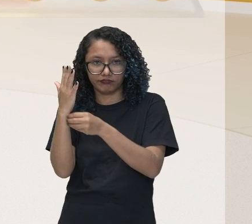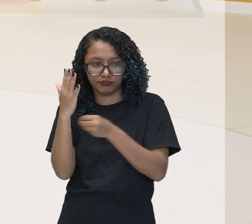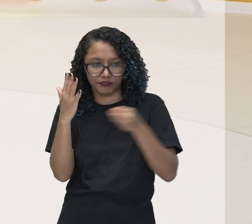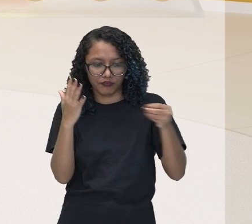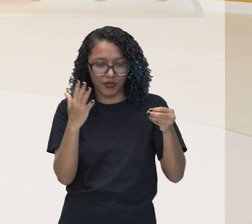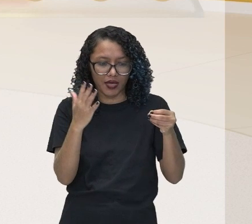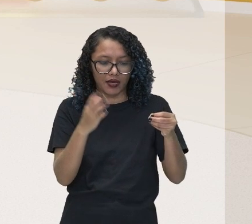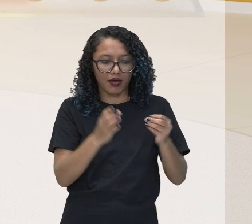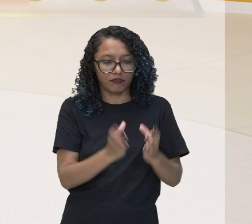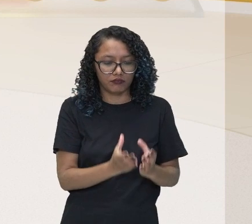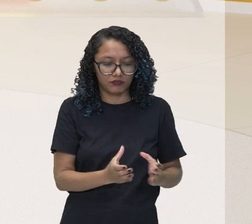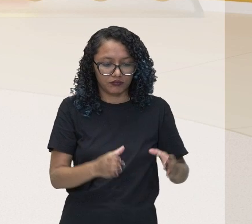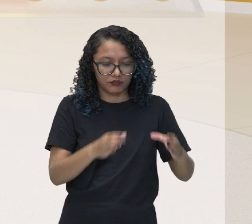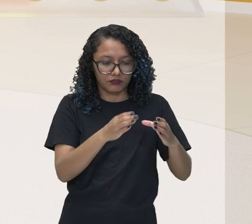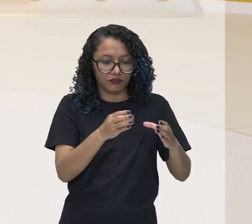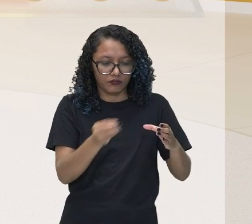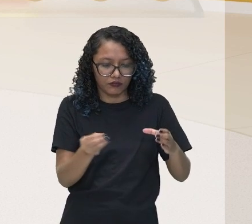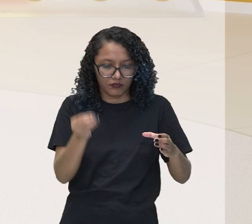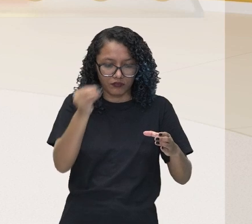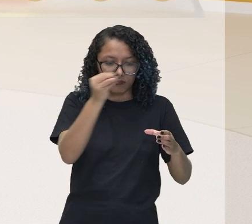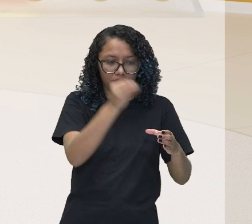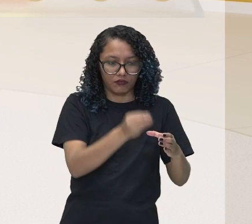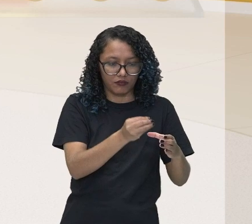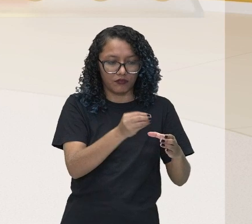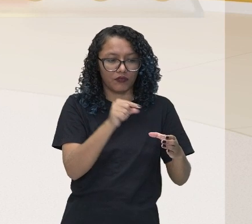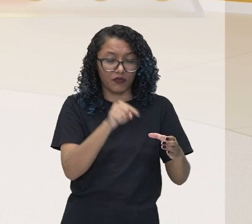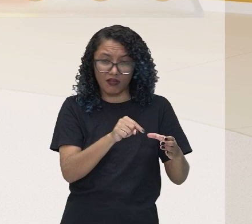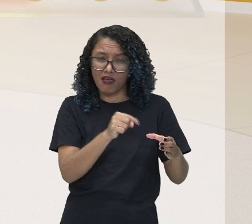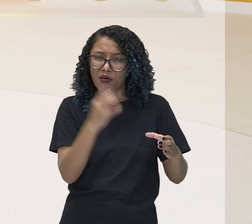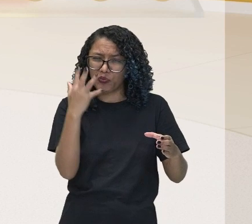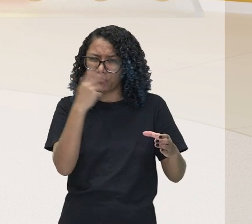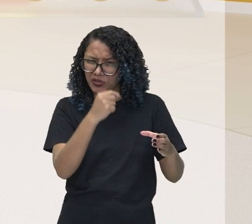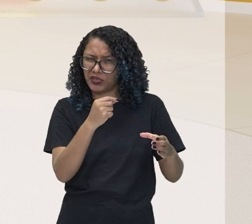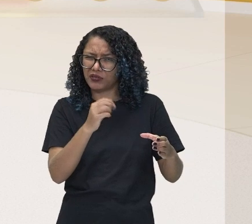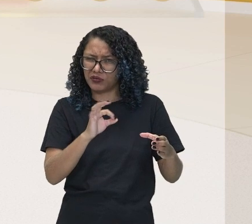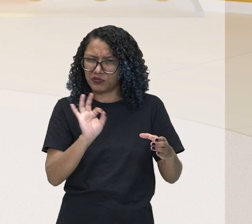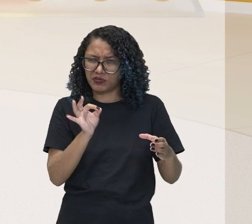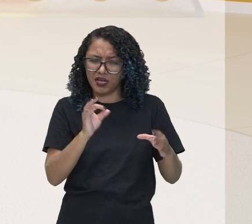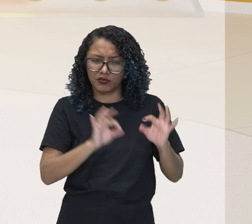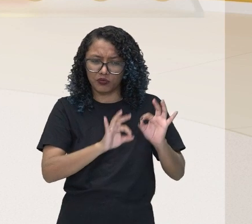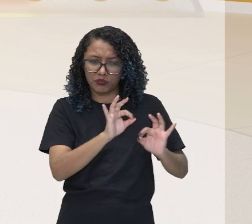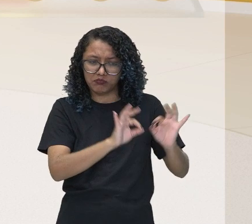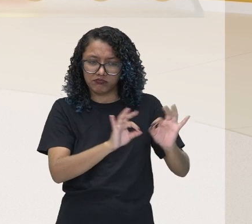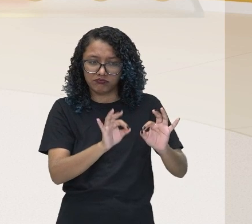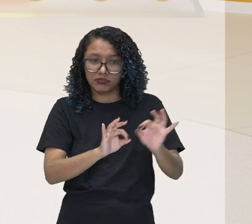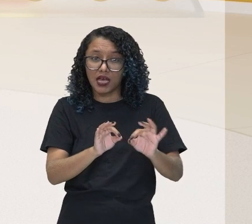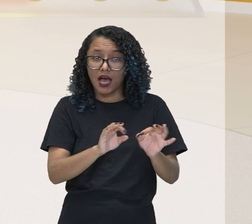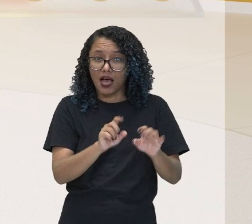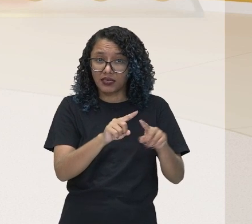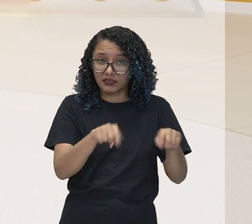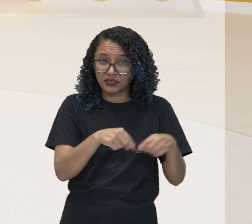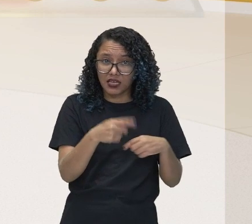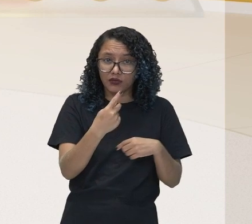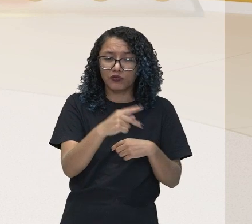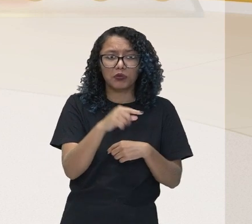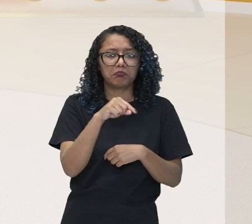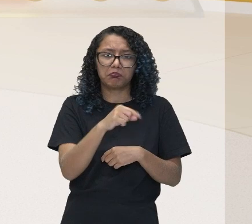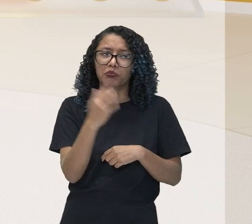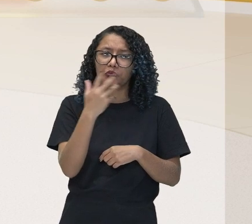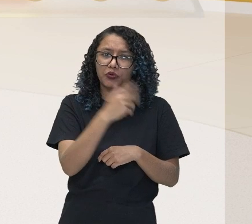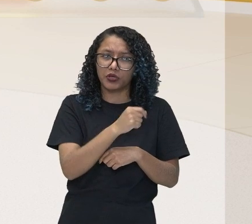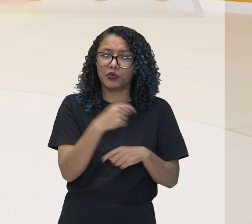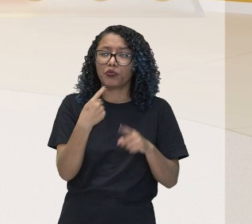de um jarro, vai ficar bonito para enfeitar a sua sala, aquilo é cultura. Foi aquilo que é da natureza,